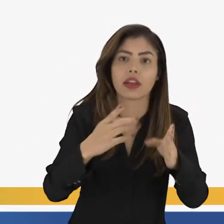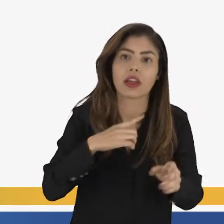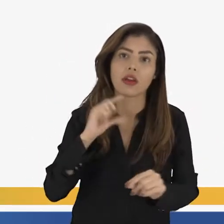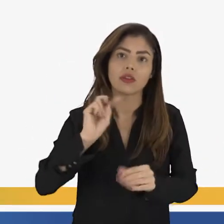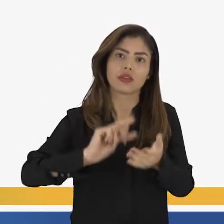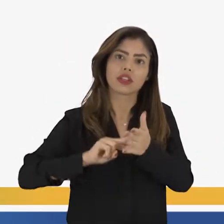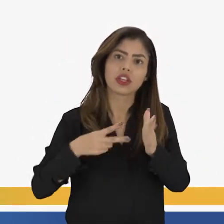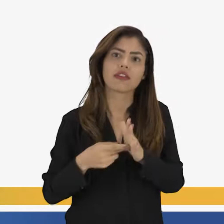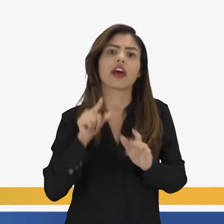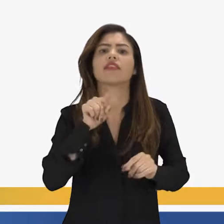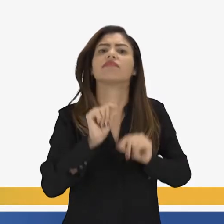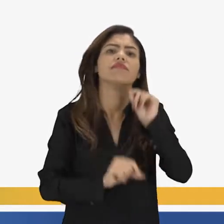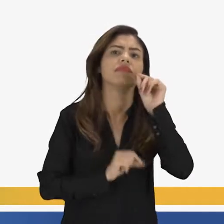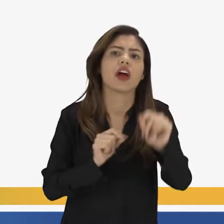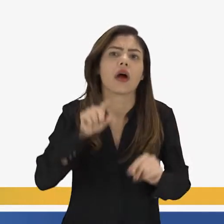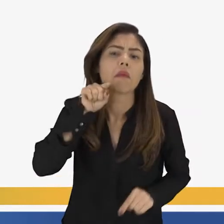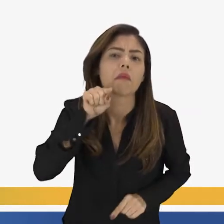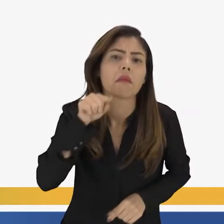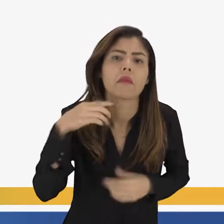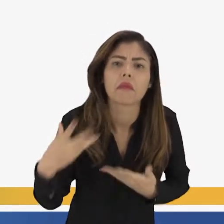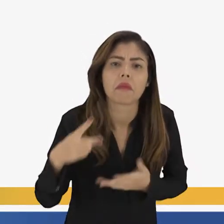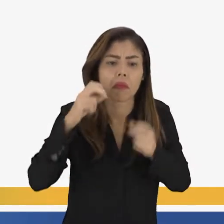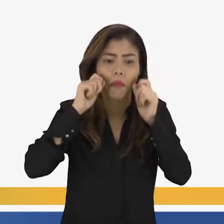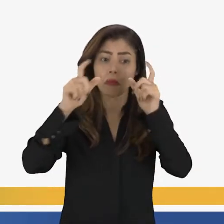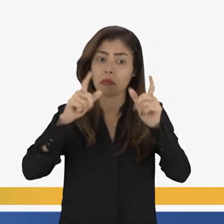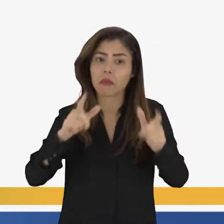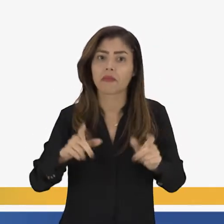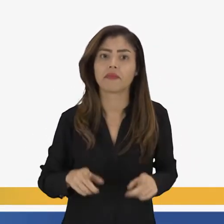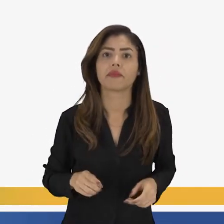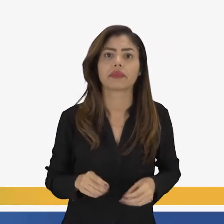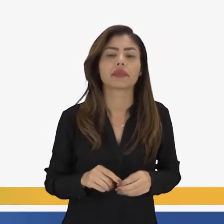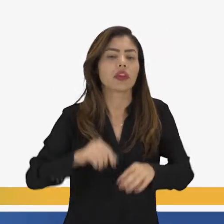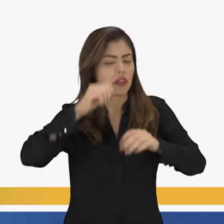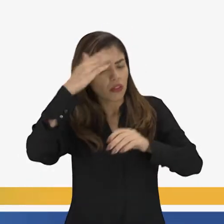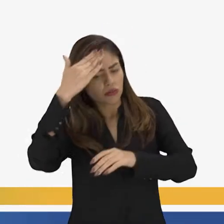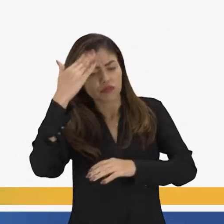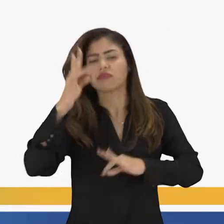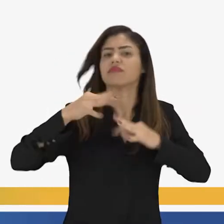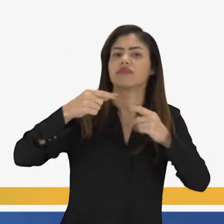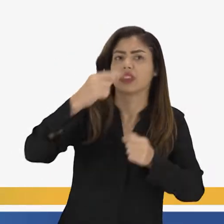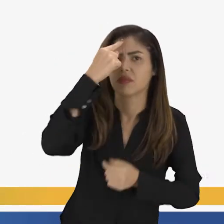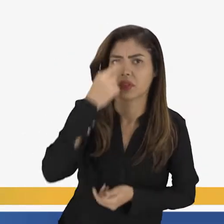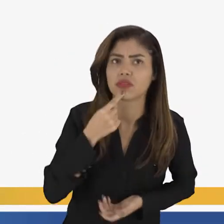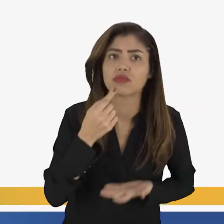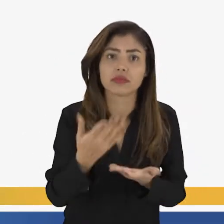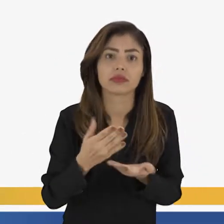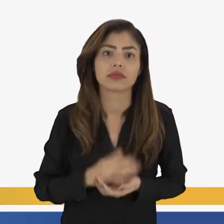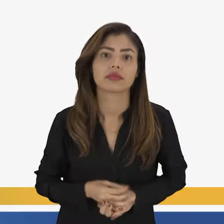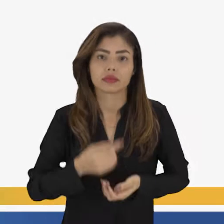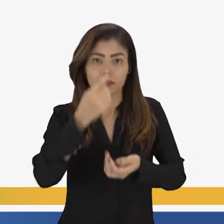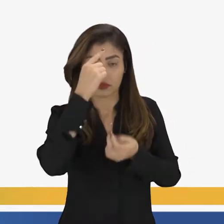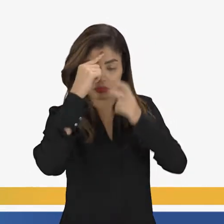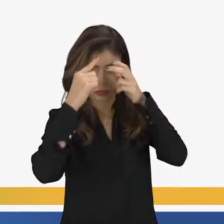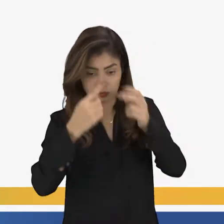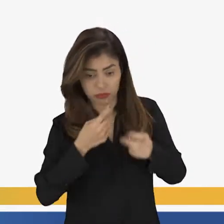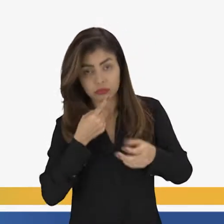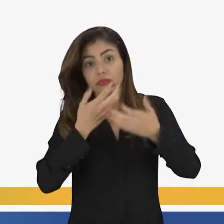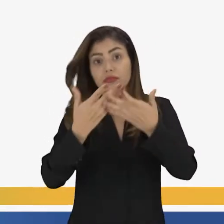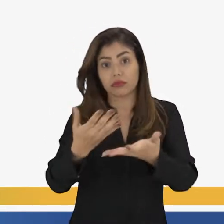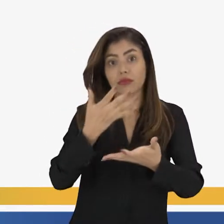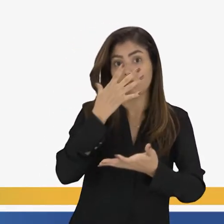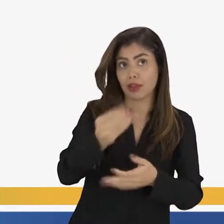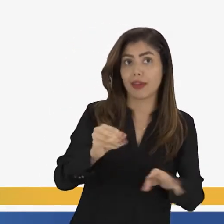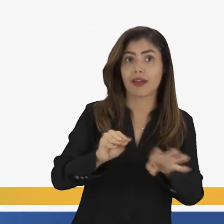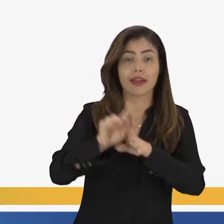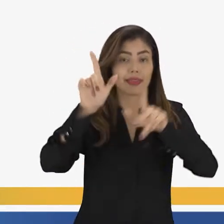é o significado dela, o que você observa, o que você compreende quando observa essa imagem. Uma figura humana aí